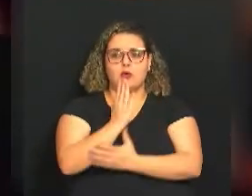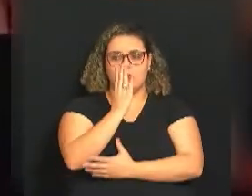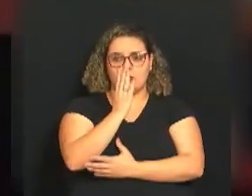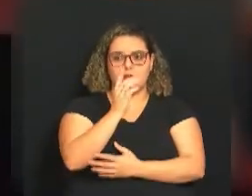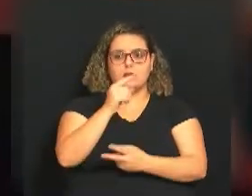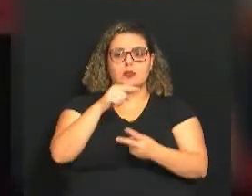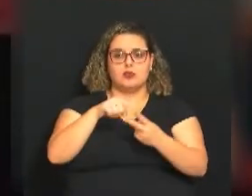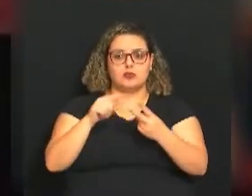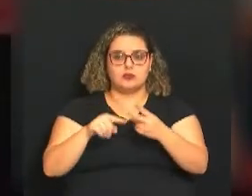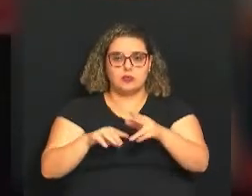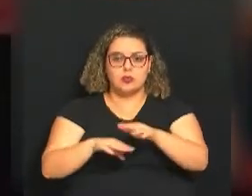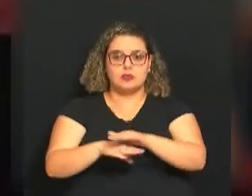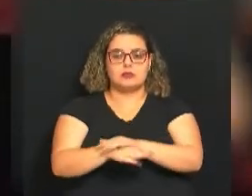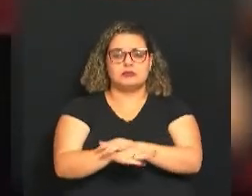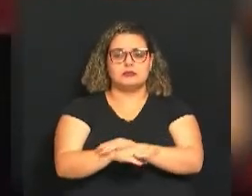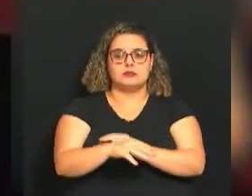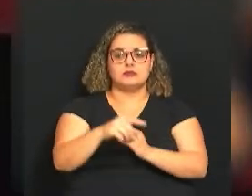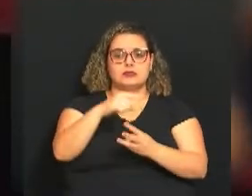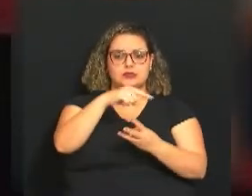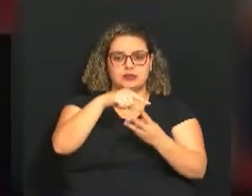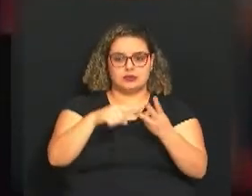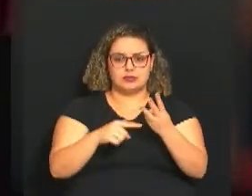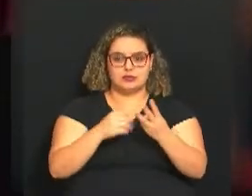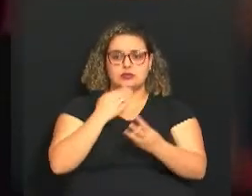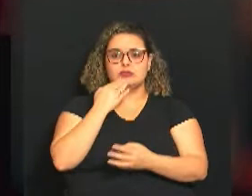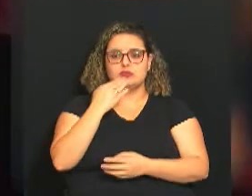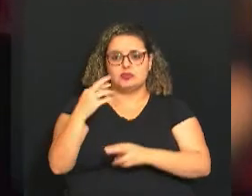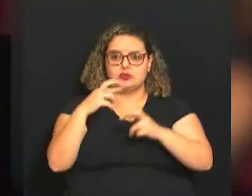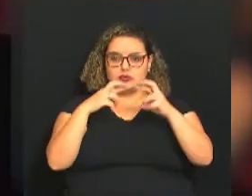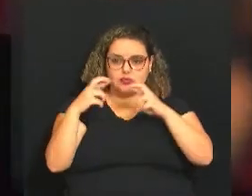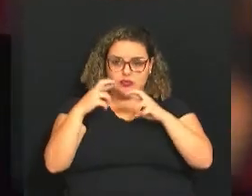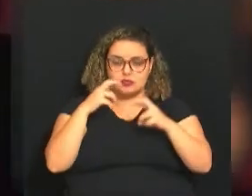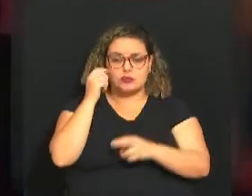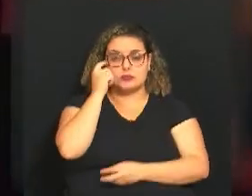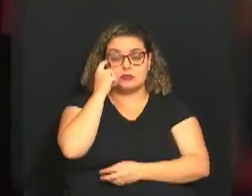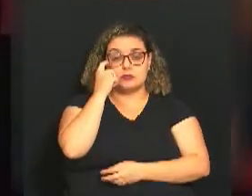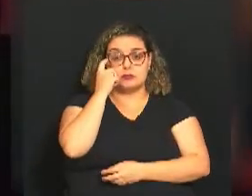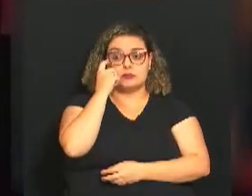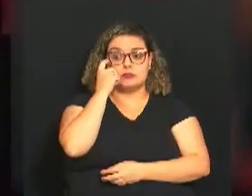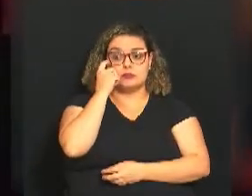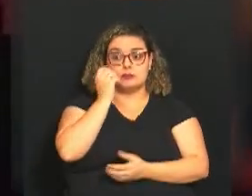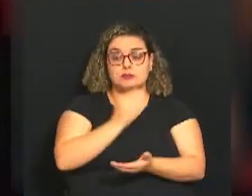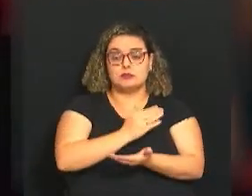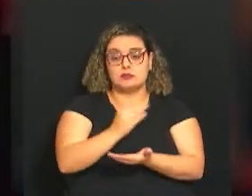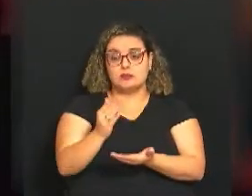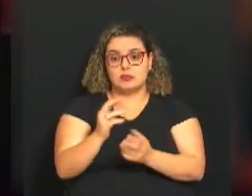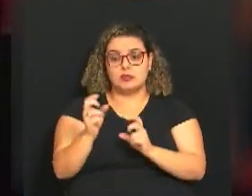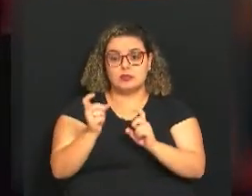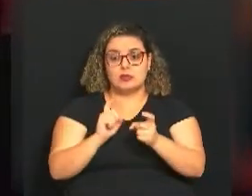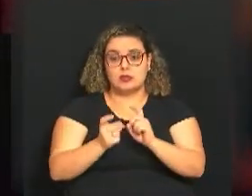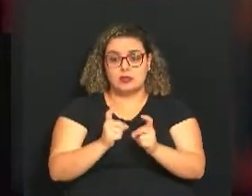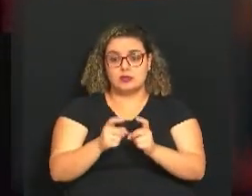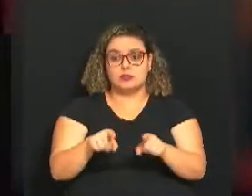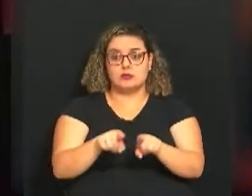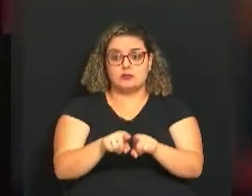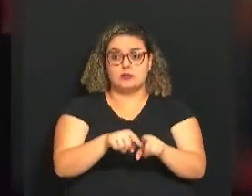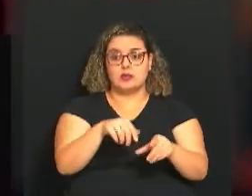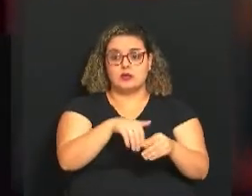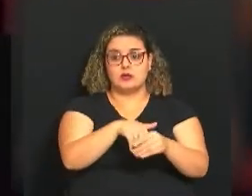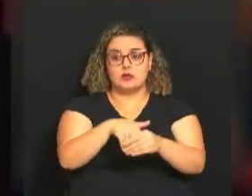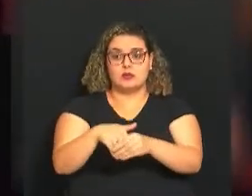2 arquivados e 3 tiveram pedido de vistas. Durante a reunião, Os parlamentares também votaram